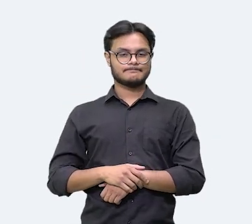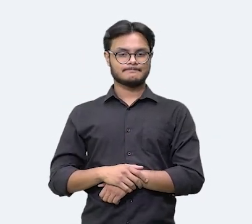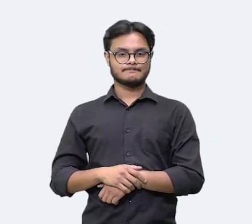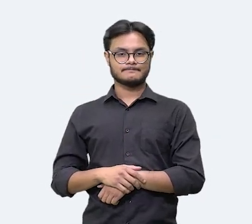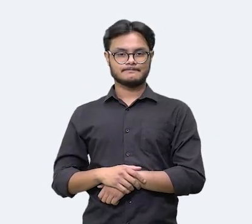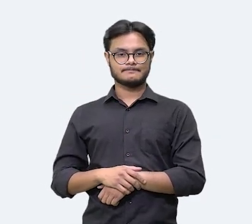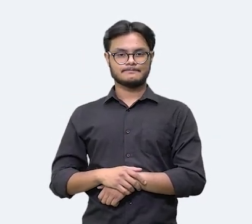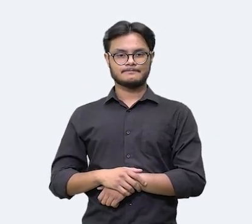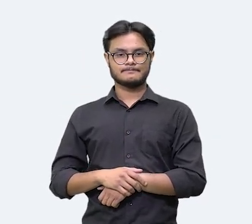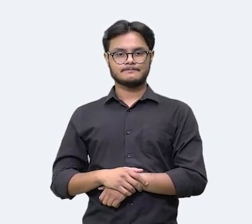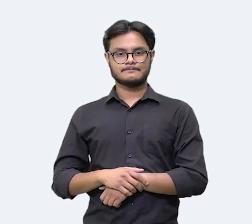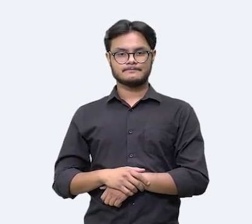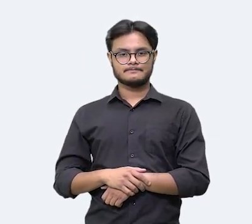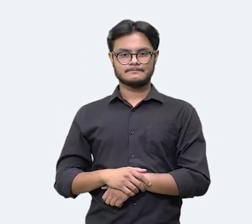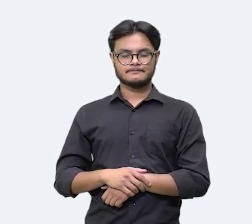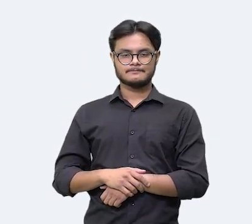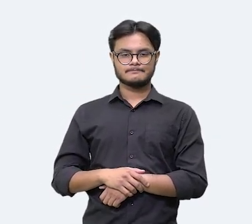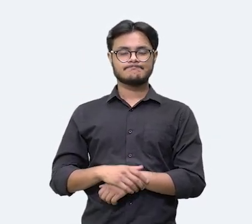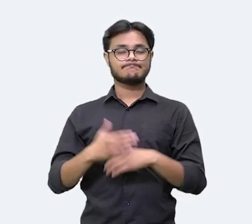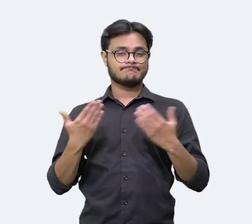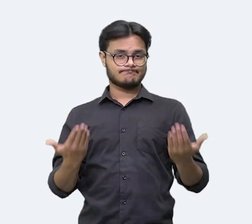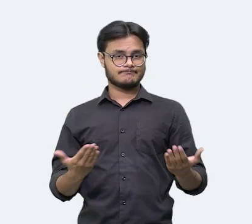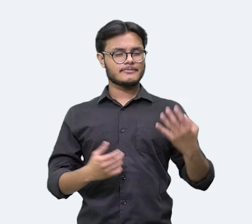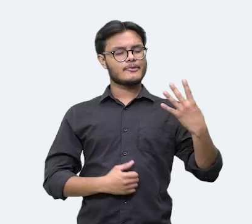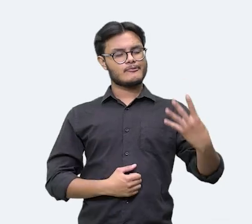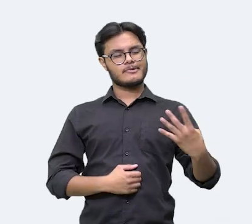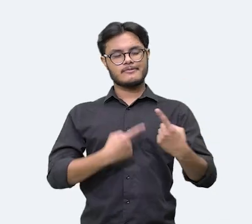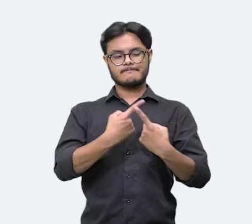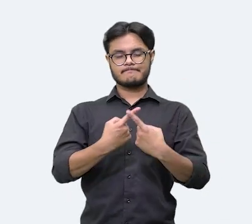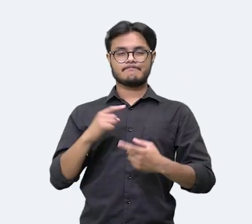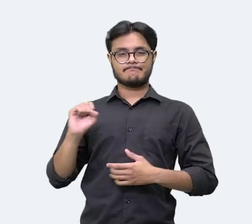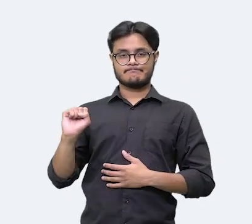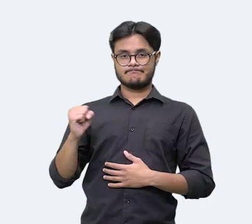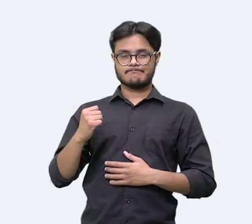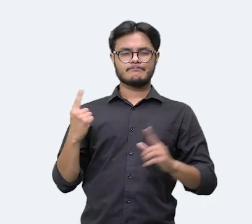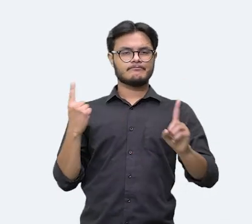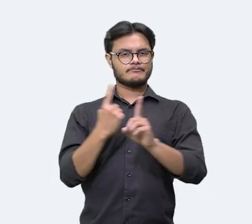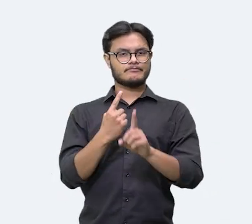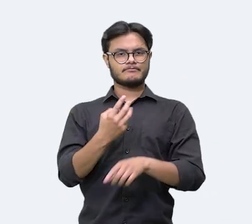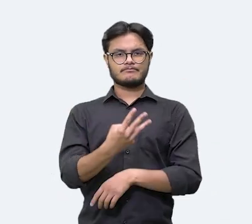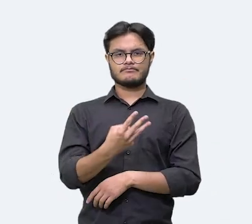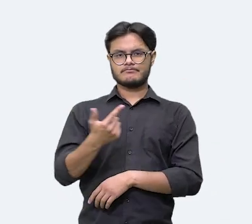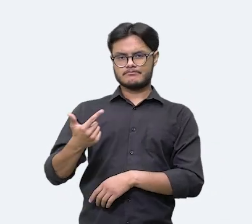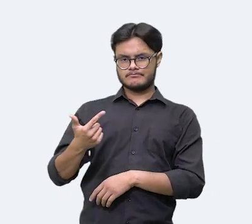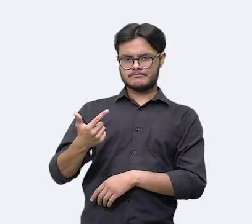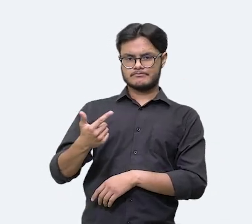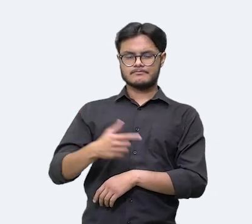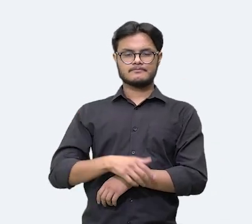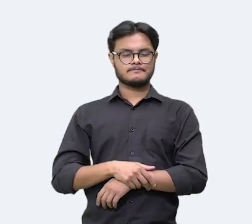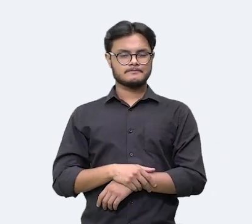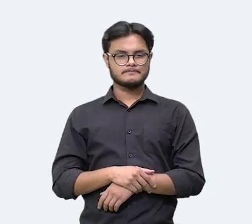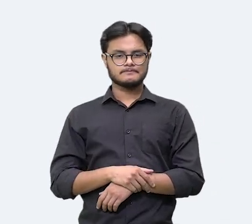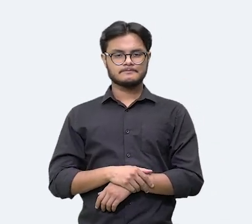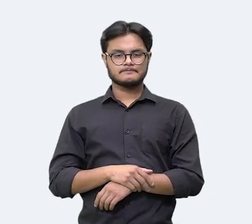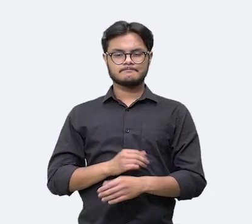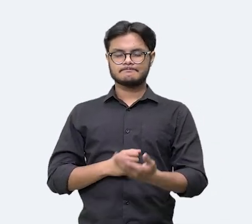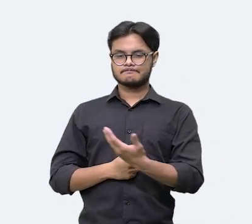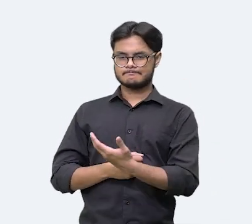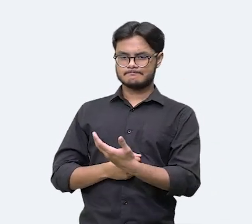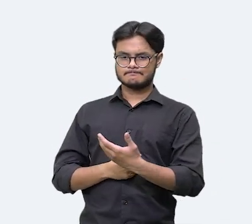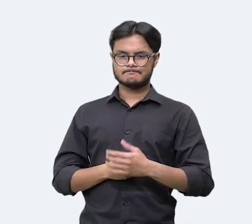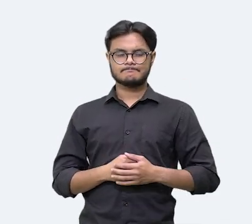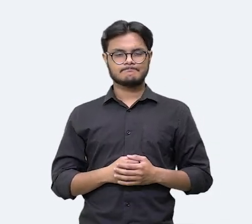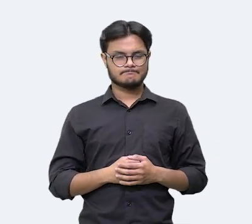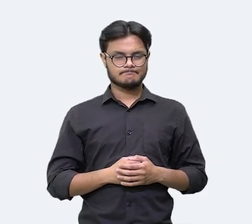unidade de Volt com Volt, sobra só o Coulomb, que é justamente a unidade de carga. 4 vezes 8 dá 32 e o micro fica aí. Caso a